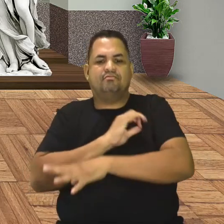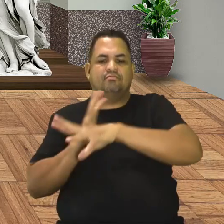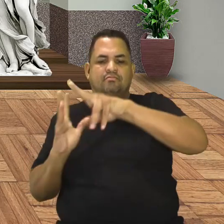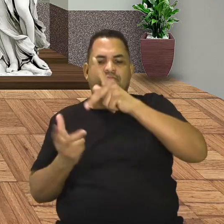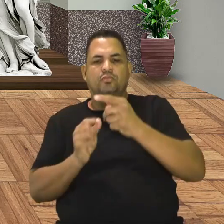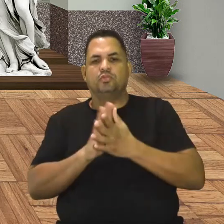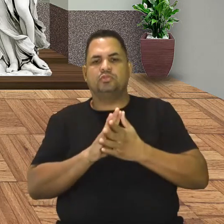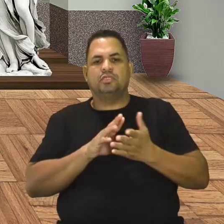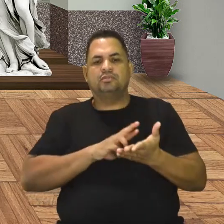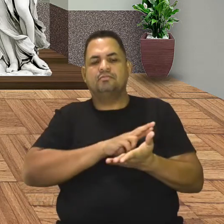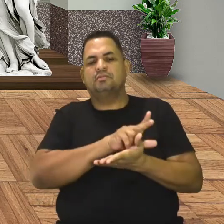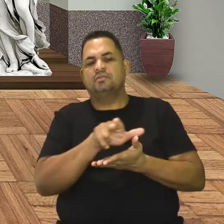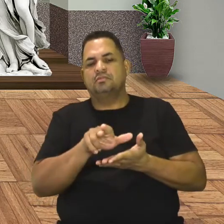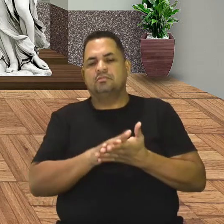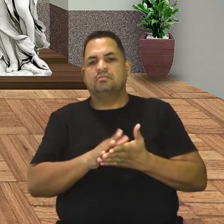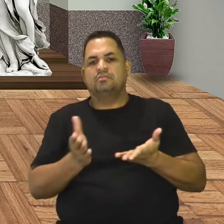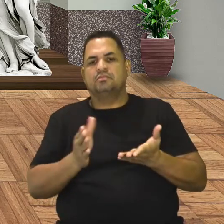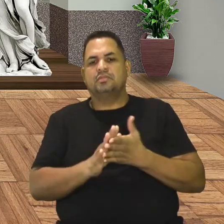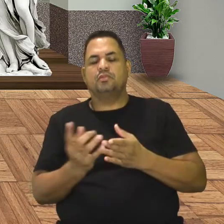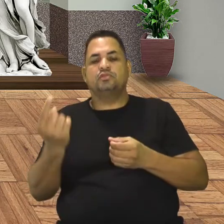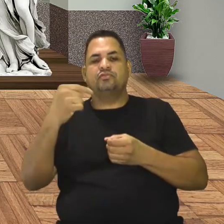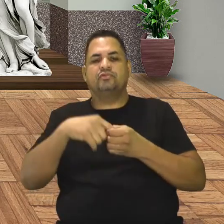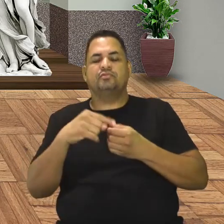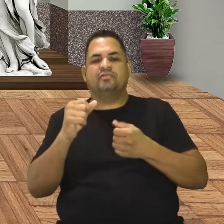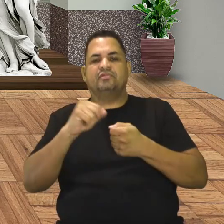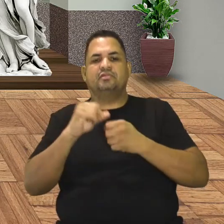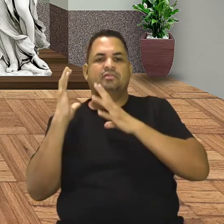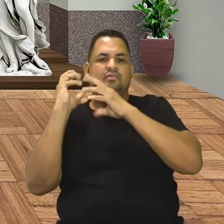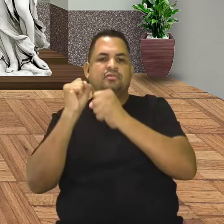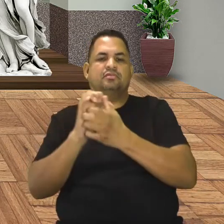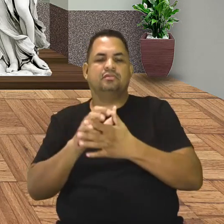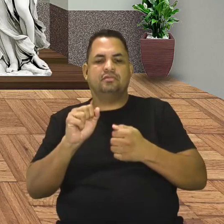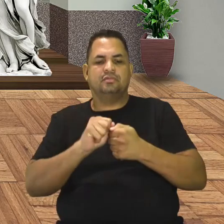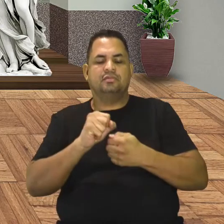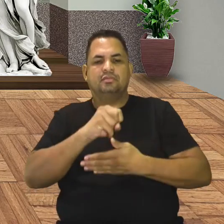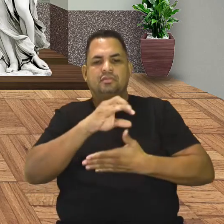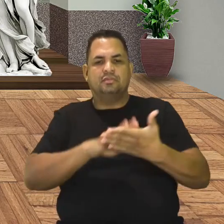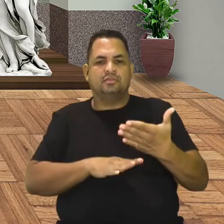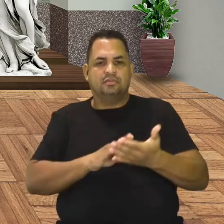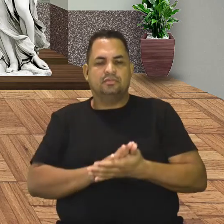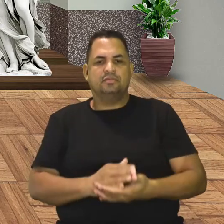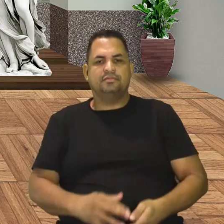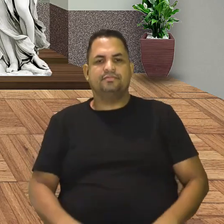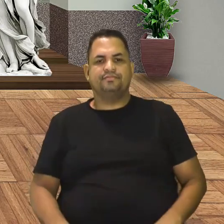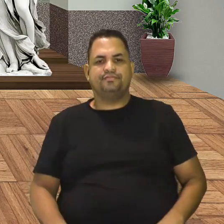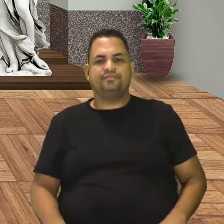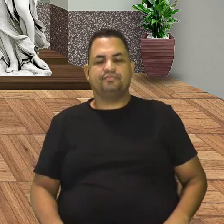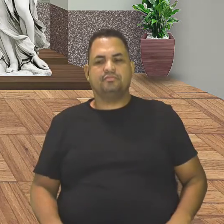multipolar. Daqui a pouquinho eu volto para vocês fazer a revisão e nós fazemos atividade. Até lá.